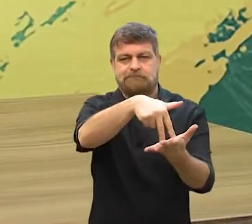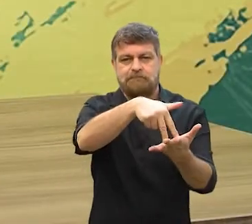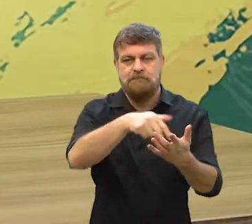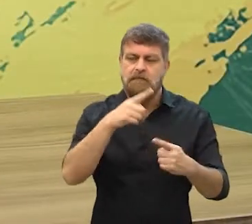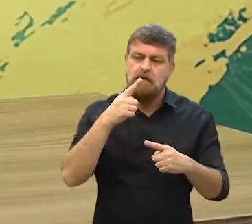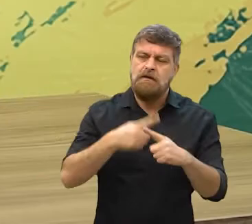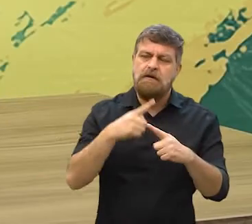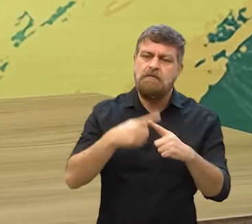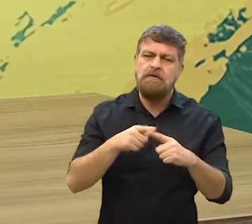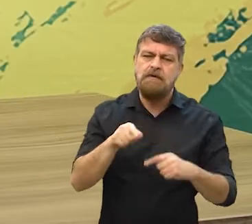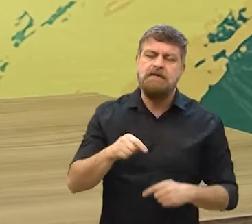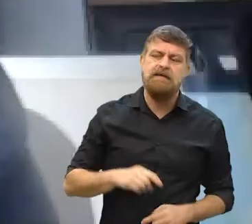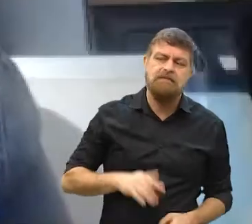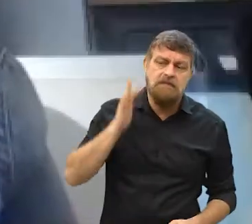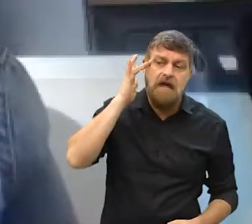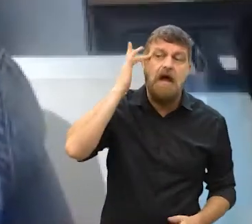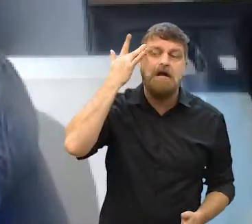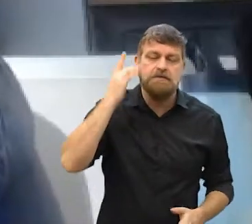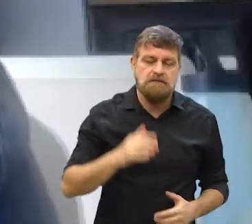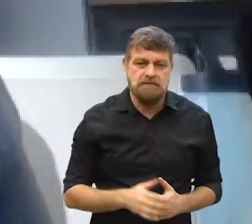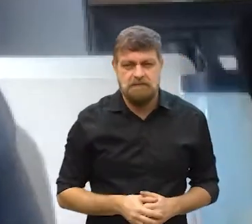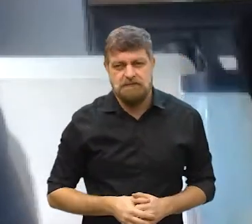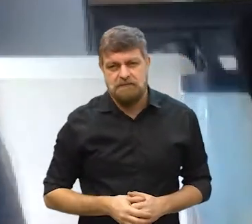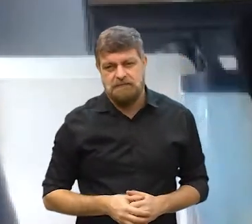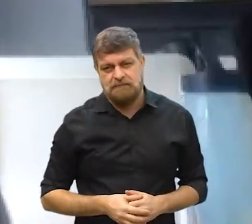você acha que isso acontece?